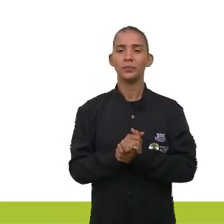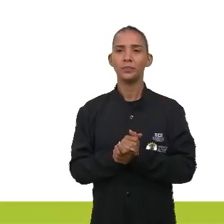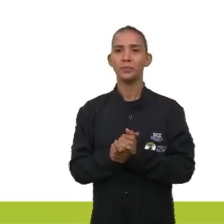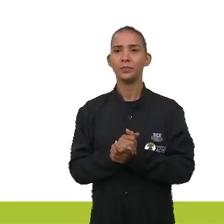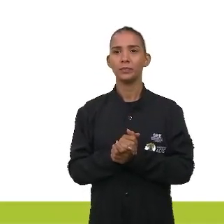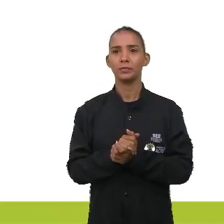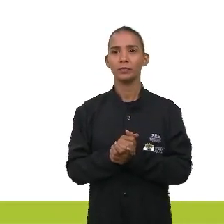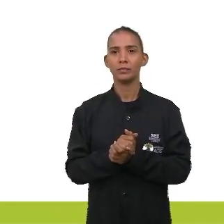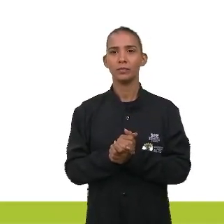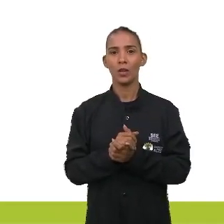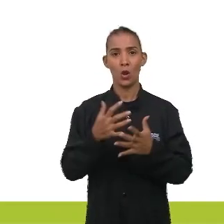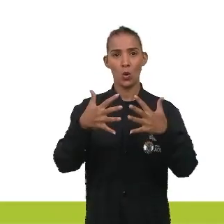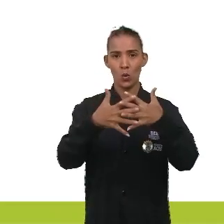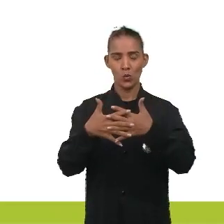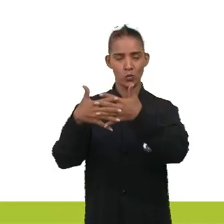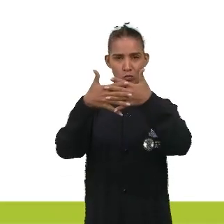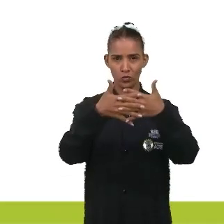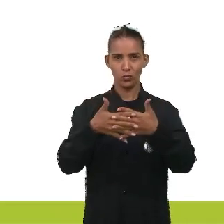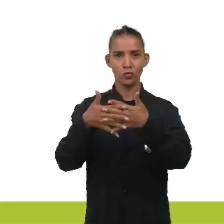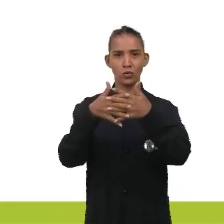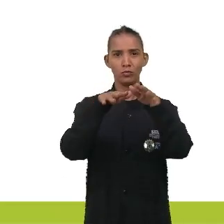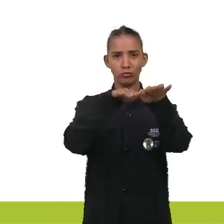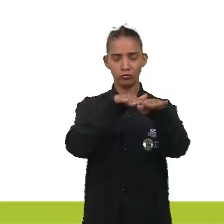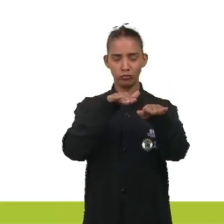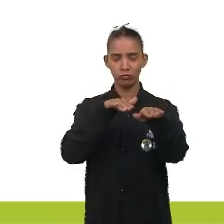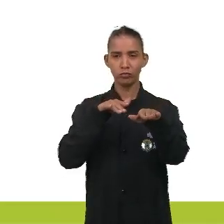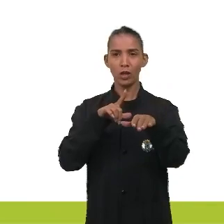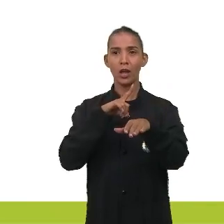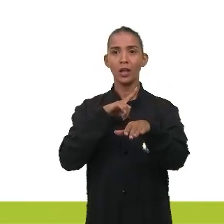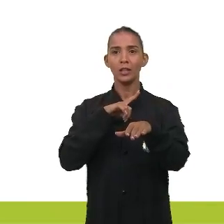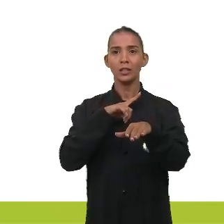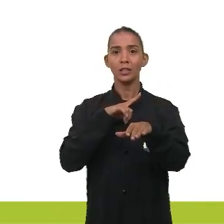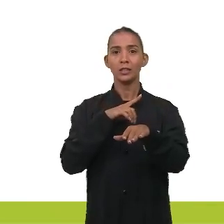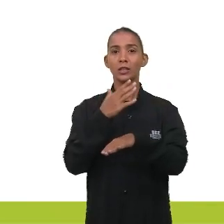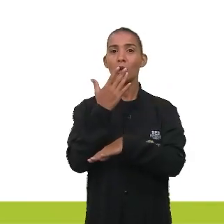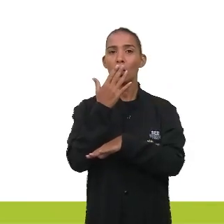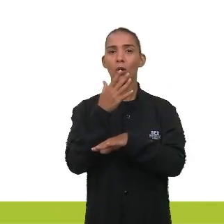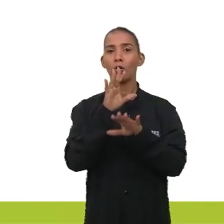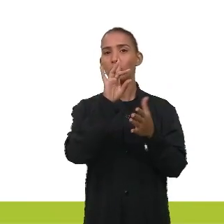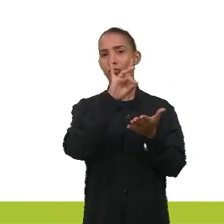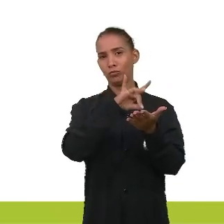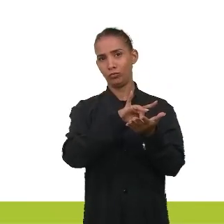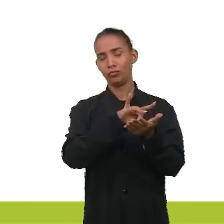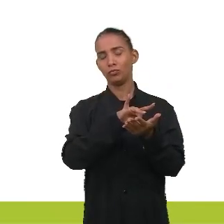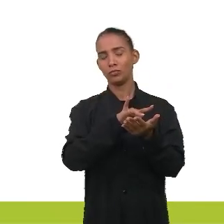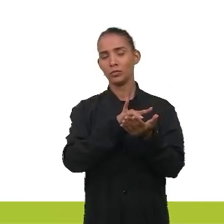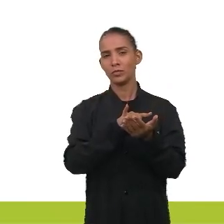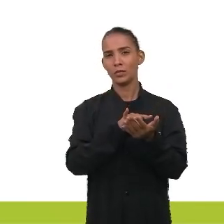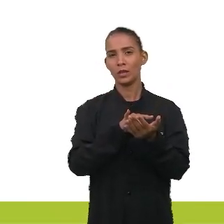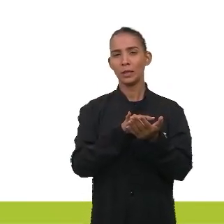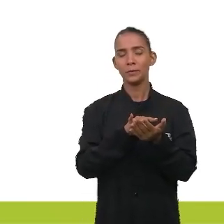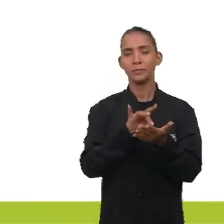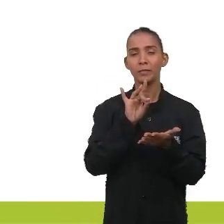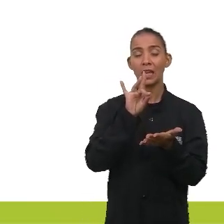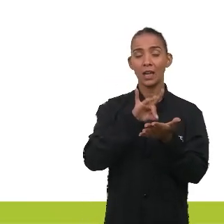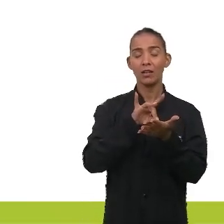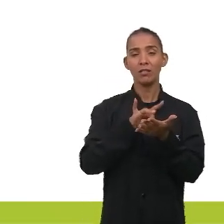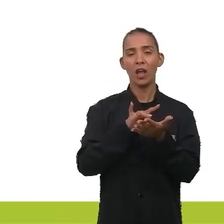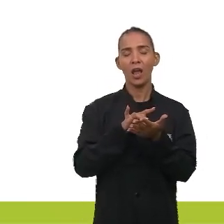caminhão cegonha tem uma cor fixa. Não importa essa cor fixa para